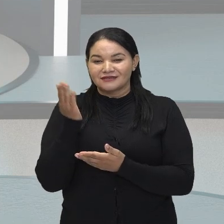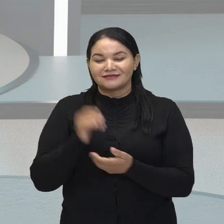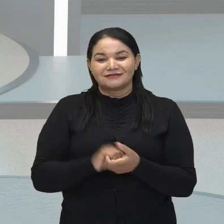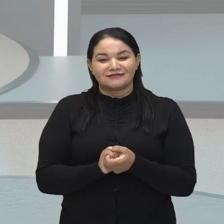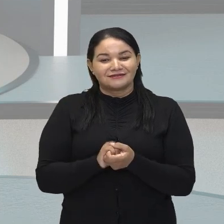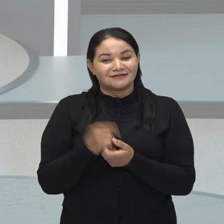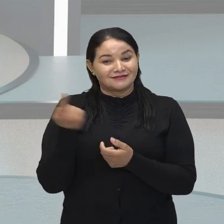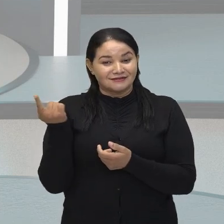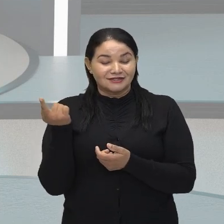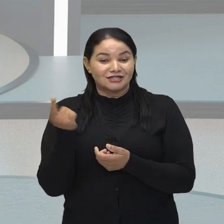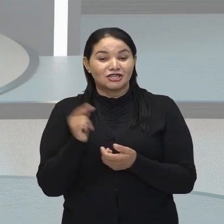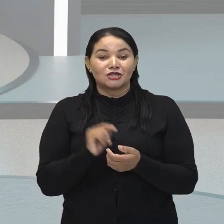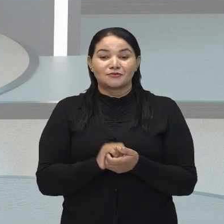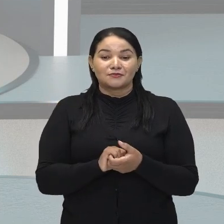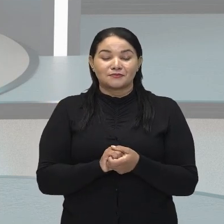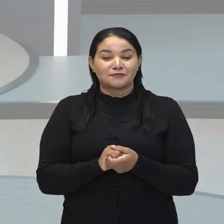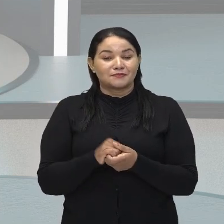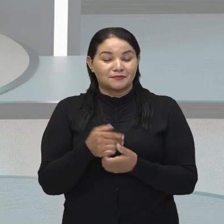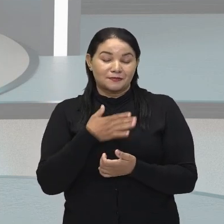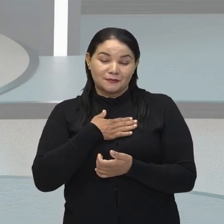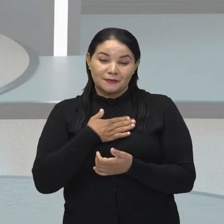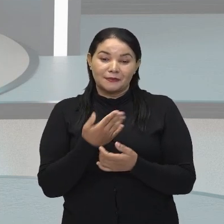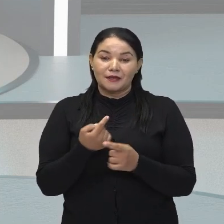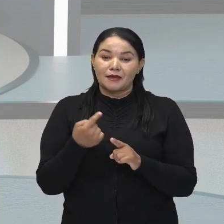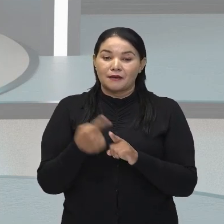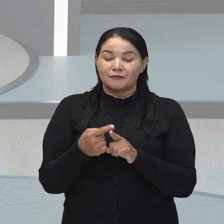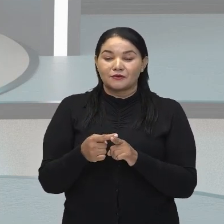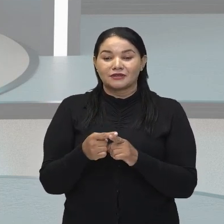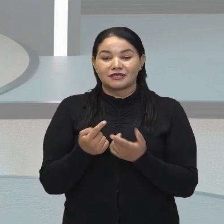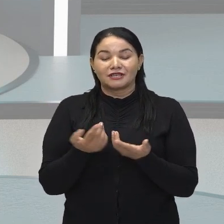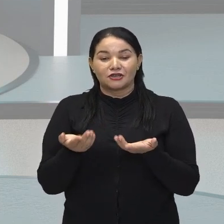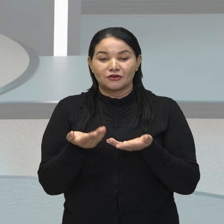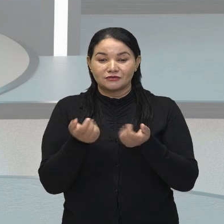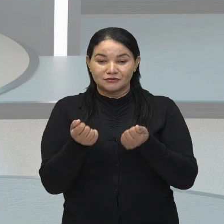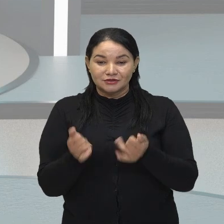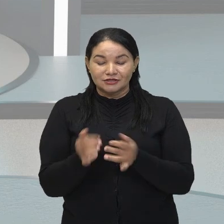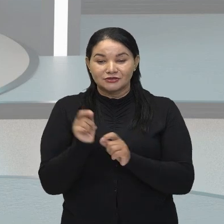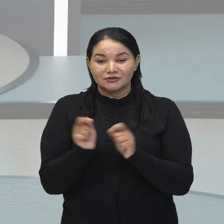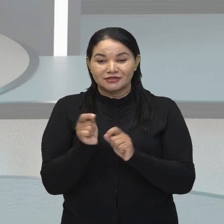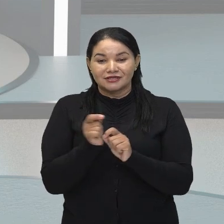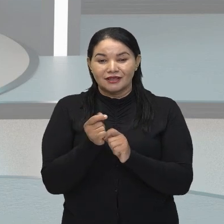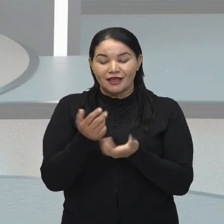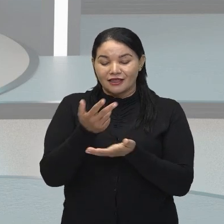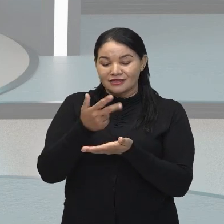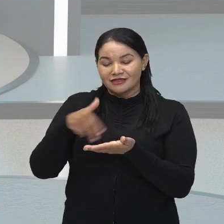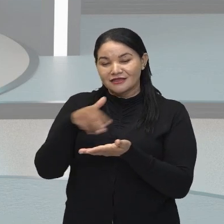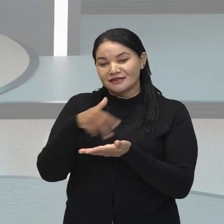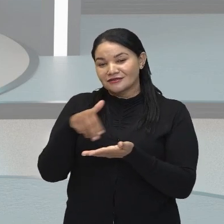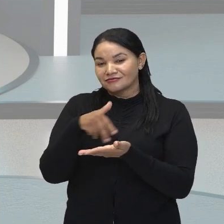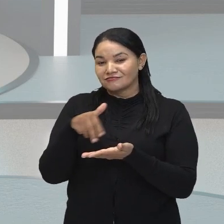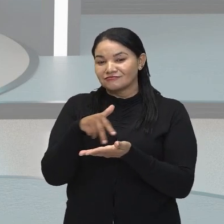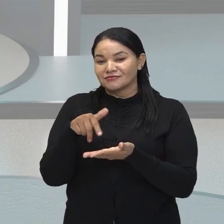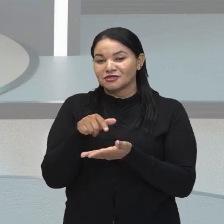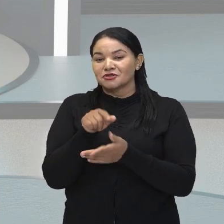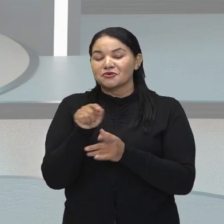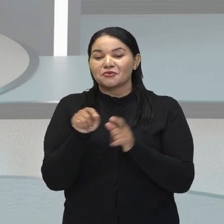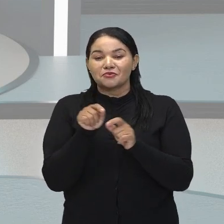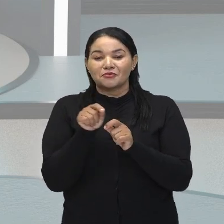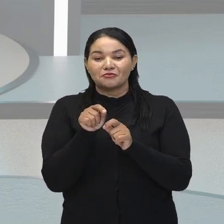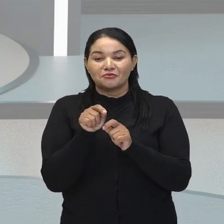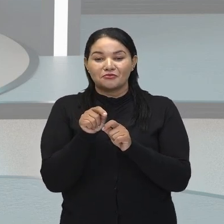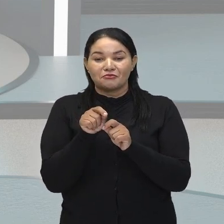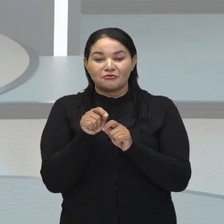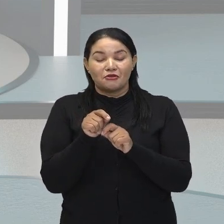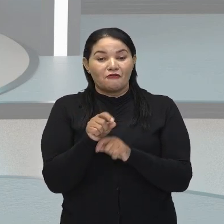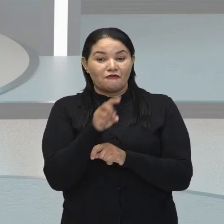suspeita. Sim, estamos falando agora de uma dança um pouco mais